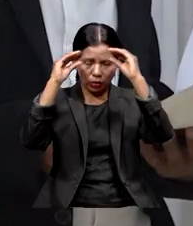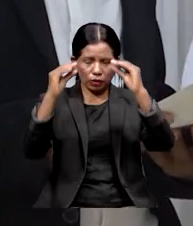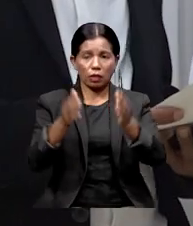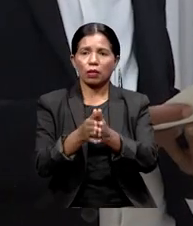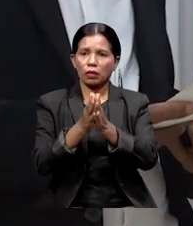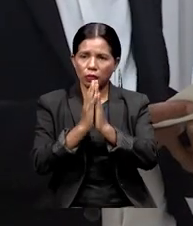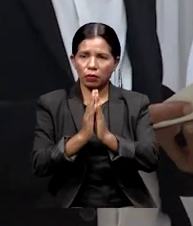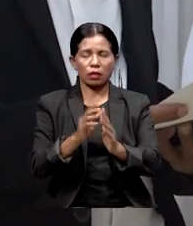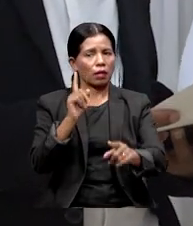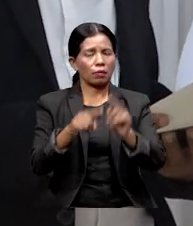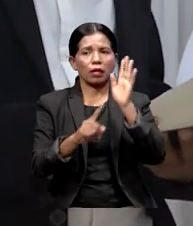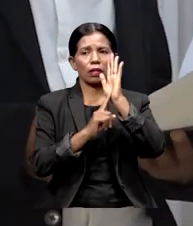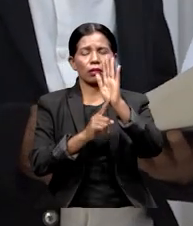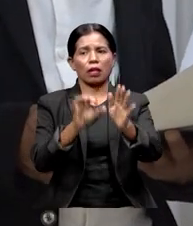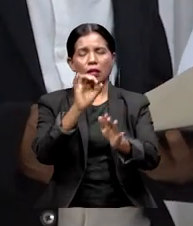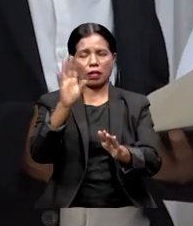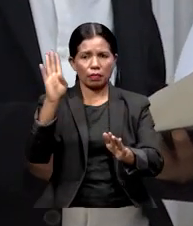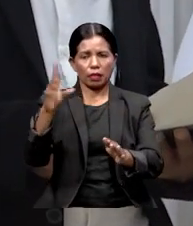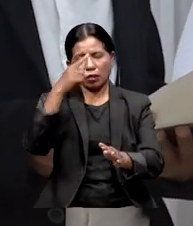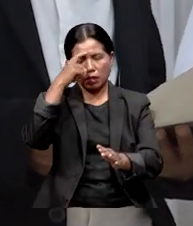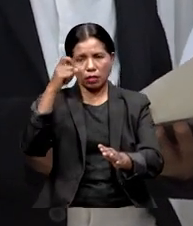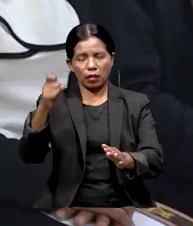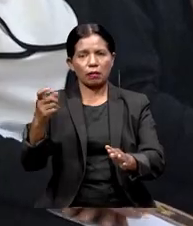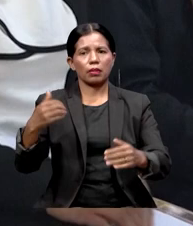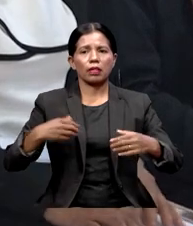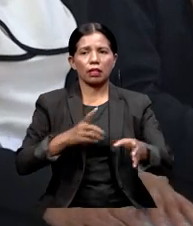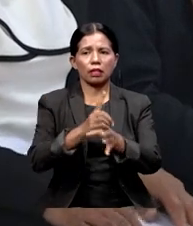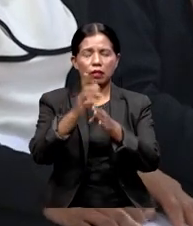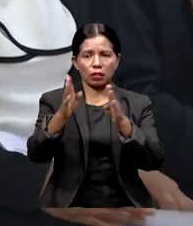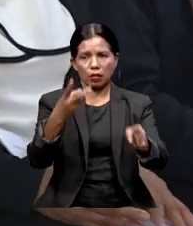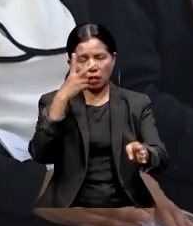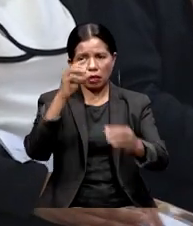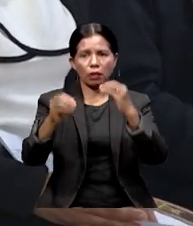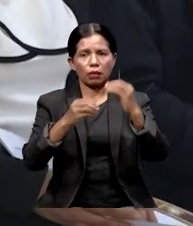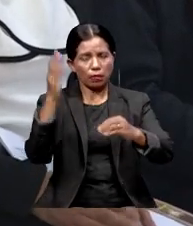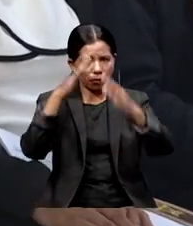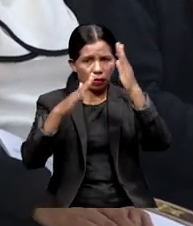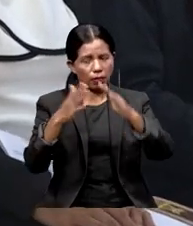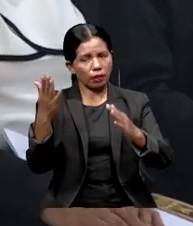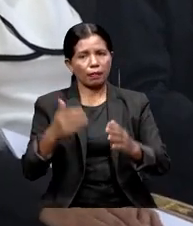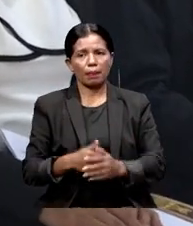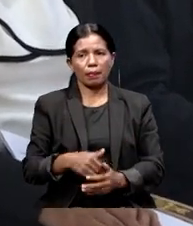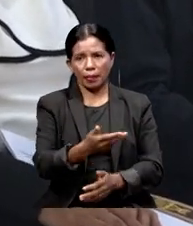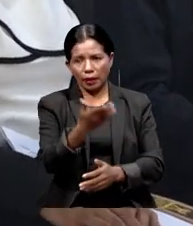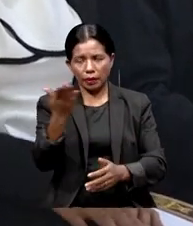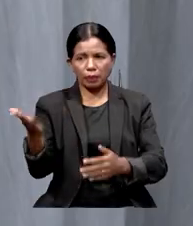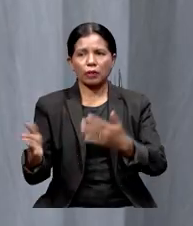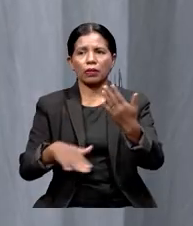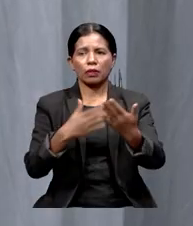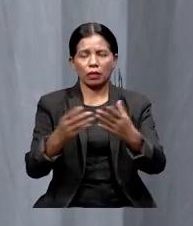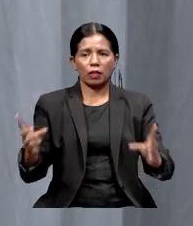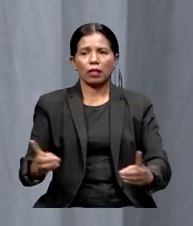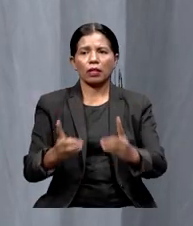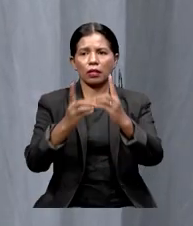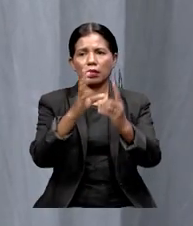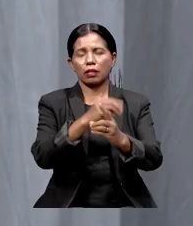Husu Atulabele publica e a media social tamba e a dirigente atu resolve problema Hirakne. E da posse se enfrenta da la Roma sala